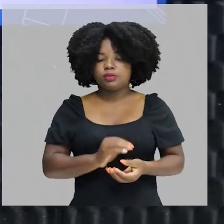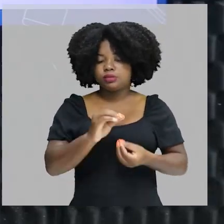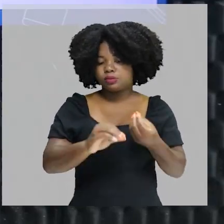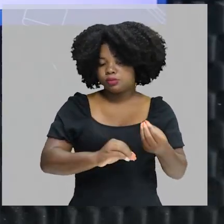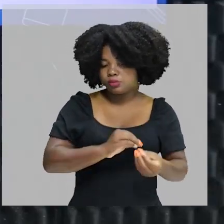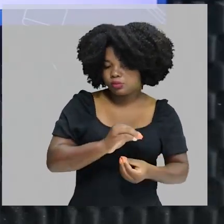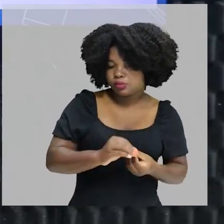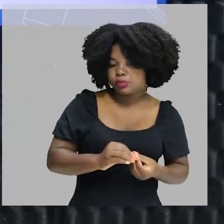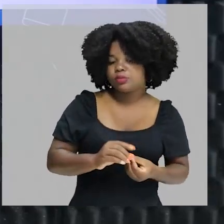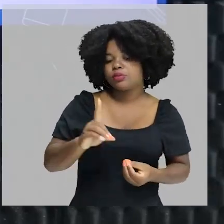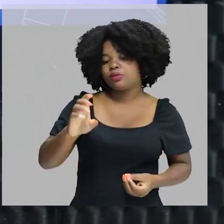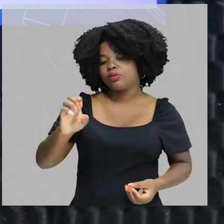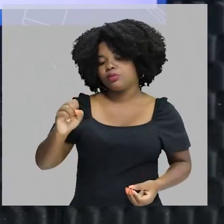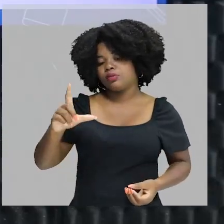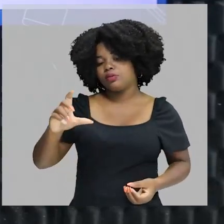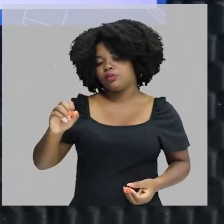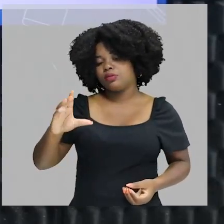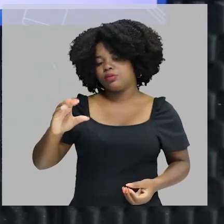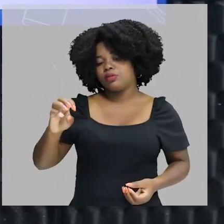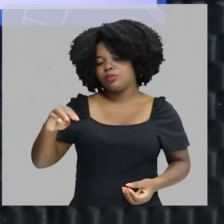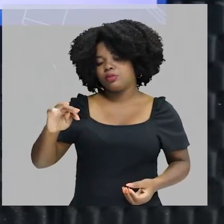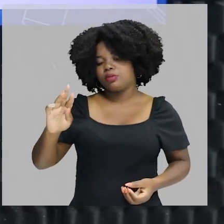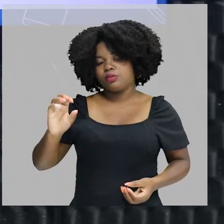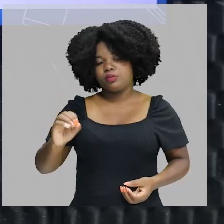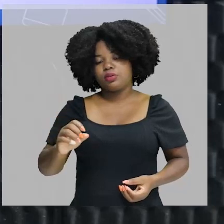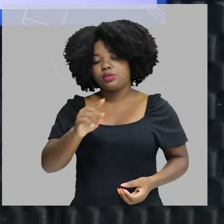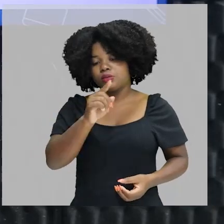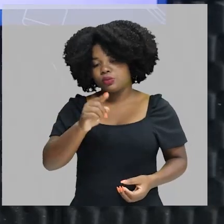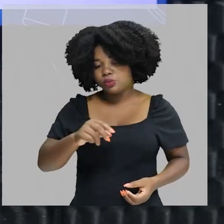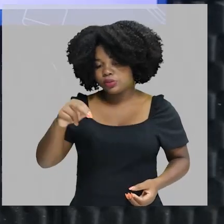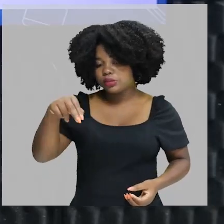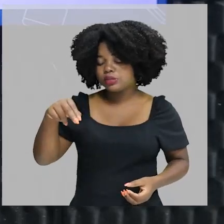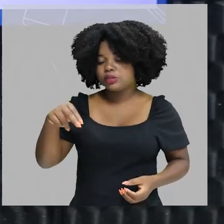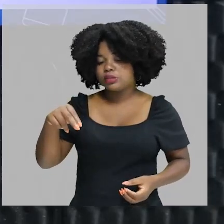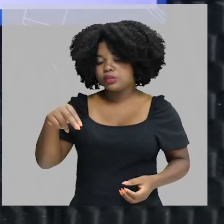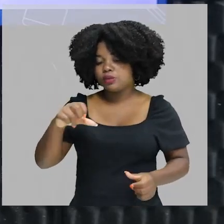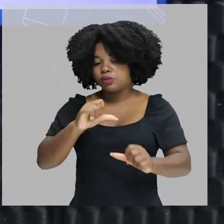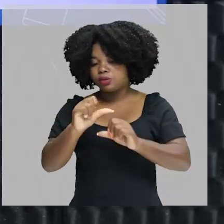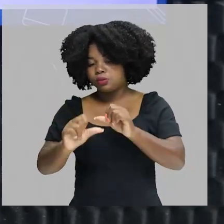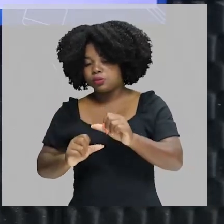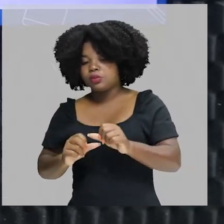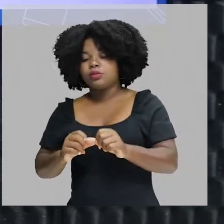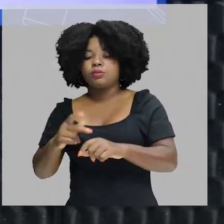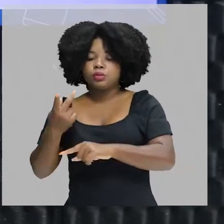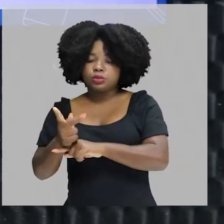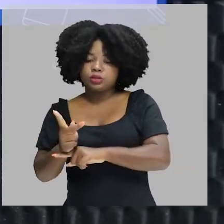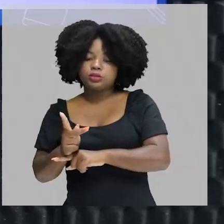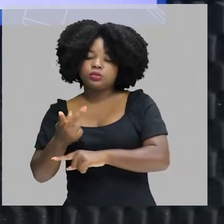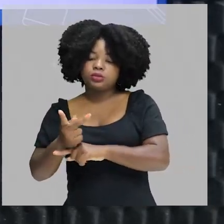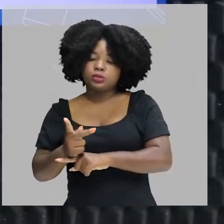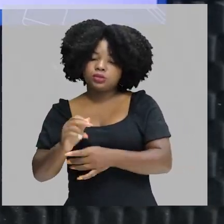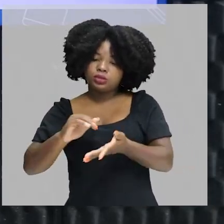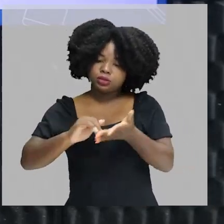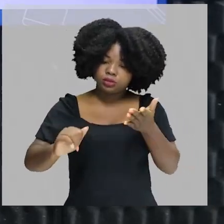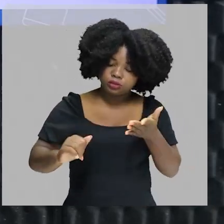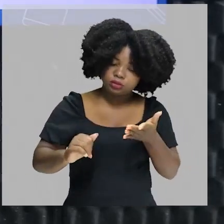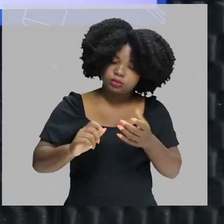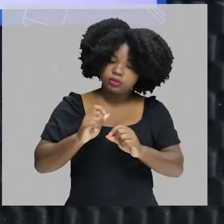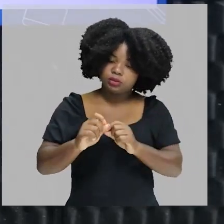de deslocamento. Então, o zinco ele vai deslocar o hidrogênio. Quando o hidrogênio sai, ele sai na forma